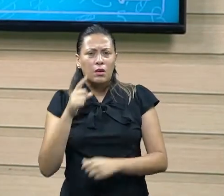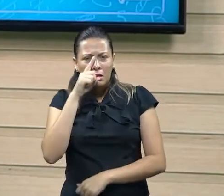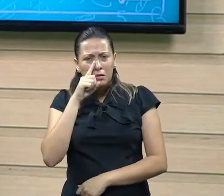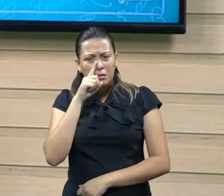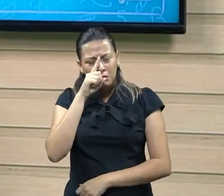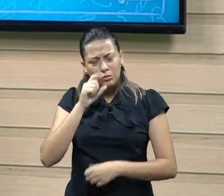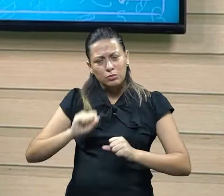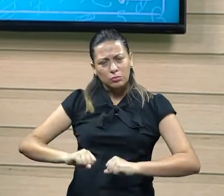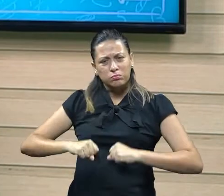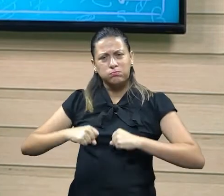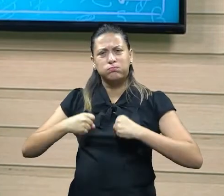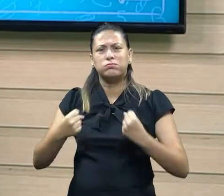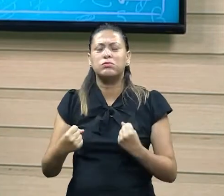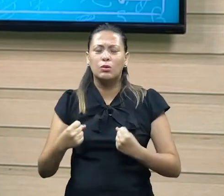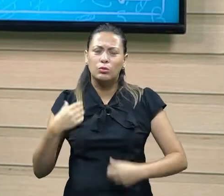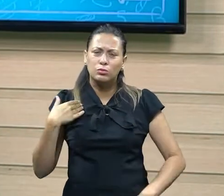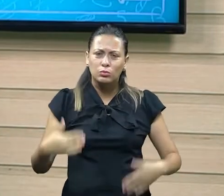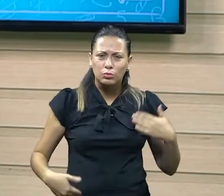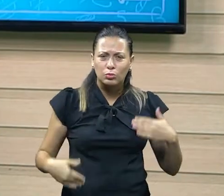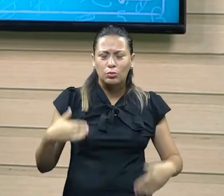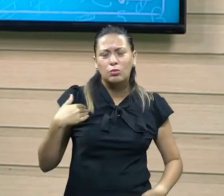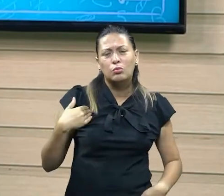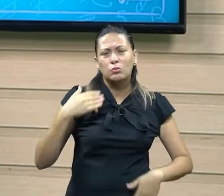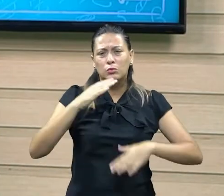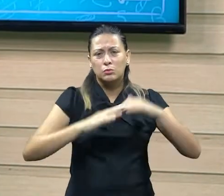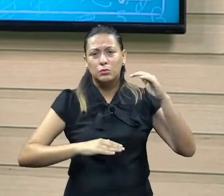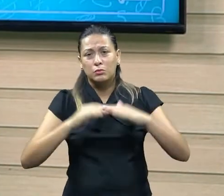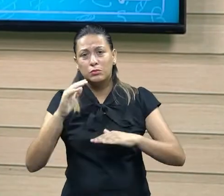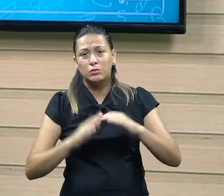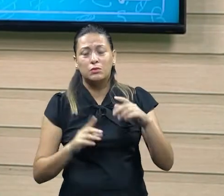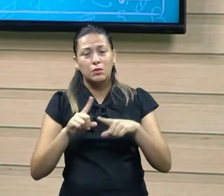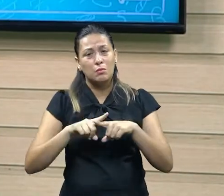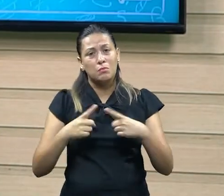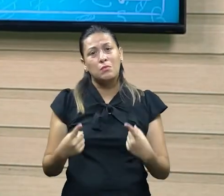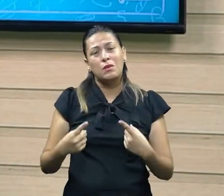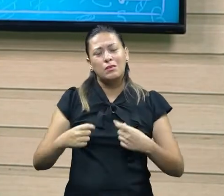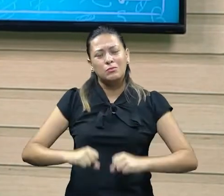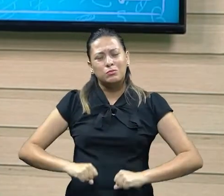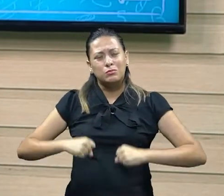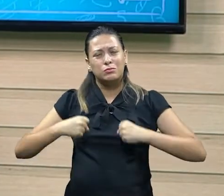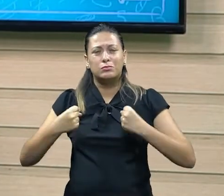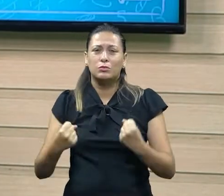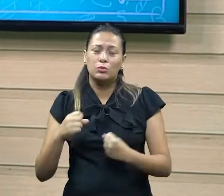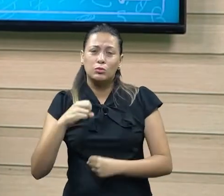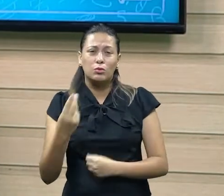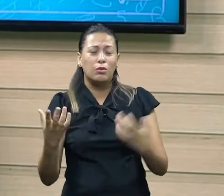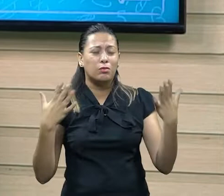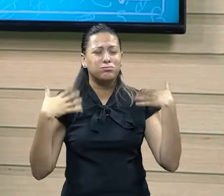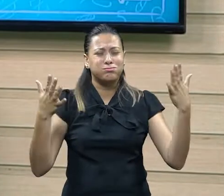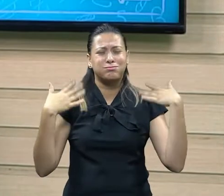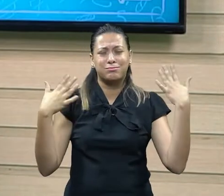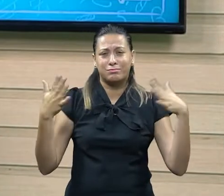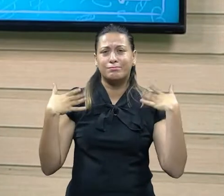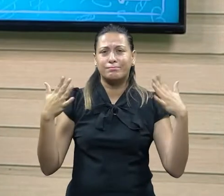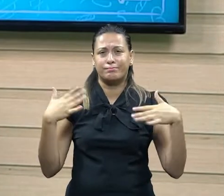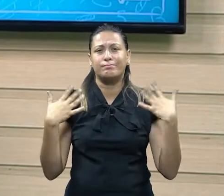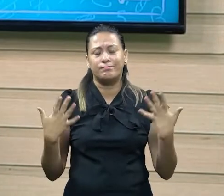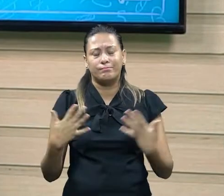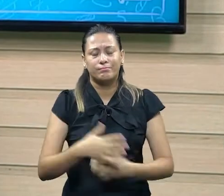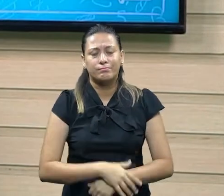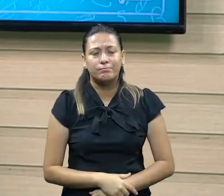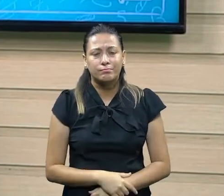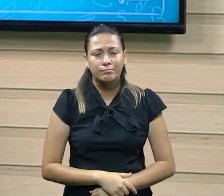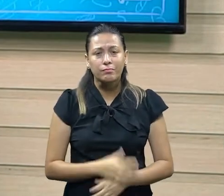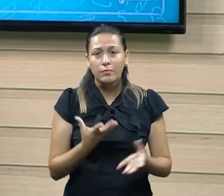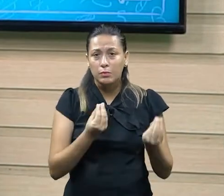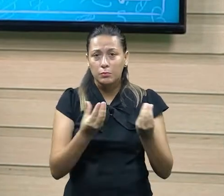prejudicar o físico do empregado, mas por conta do esforço ou do calor excessivo.